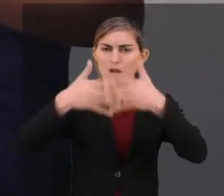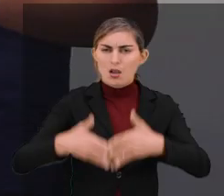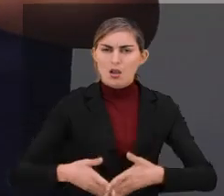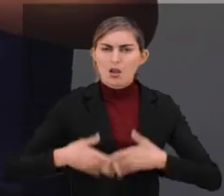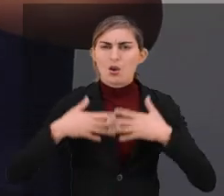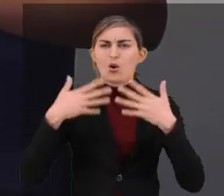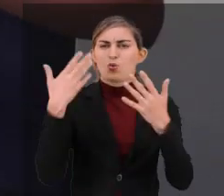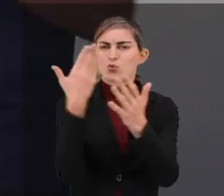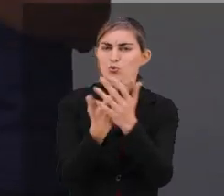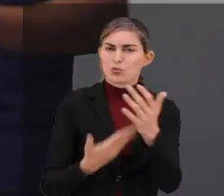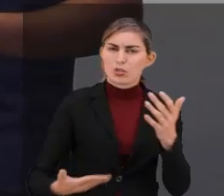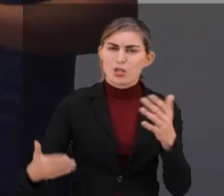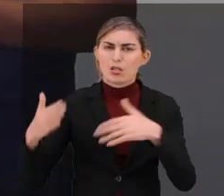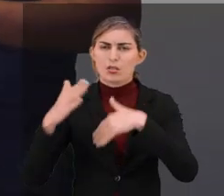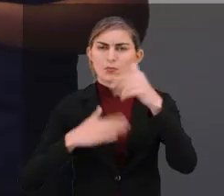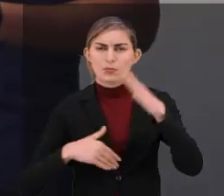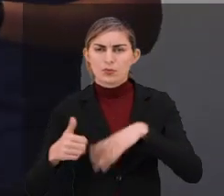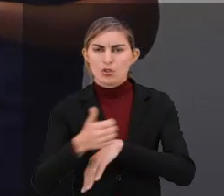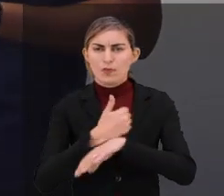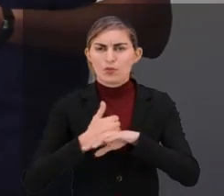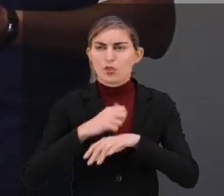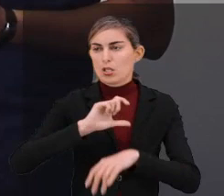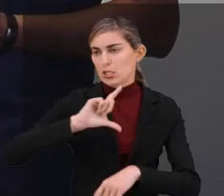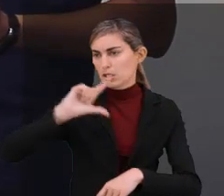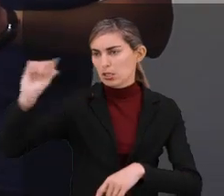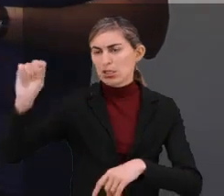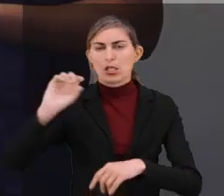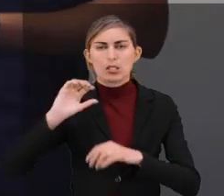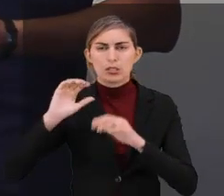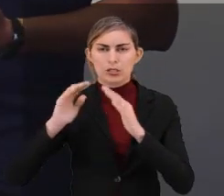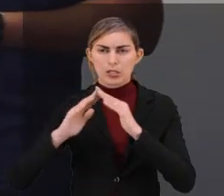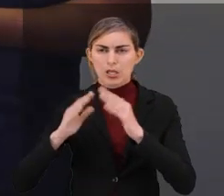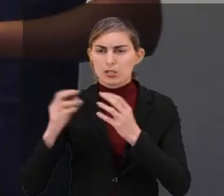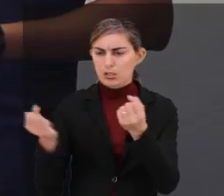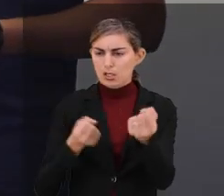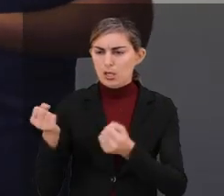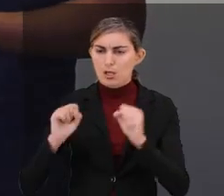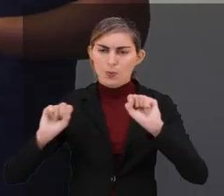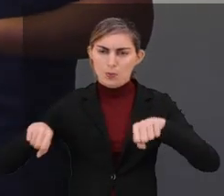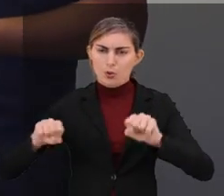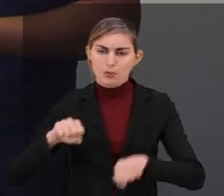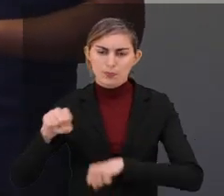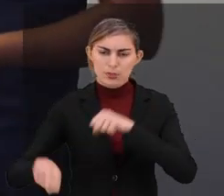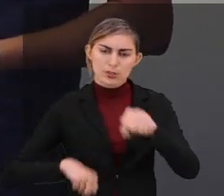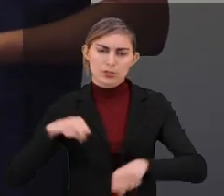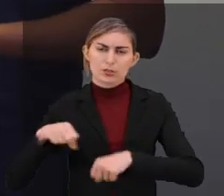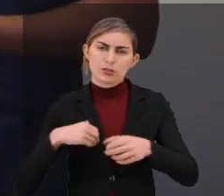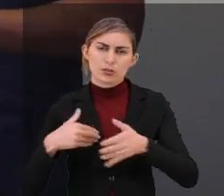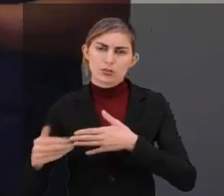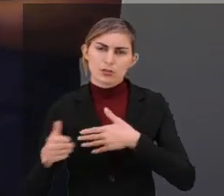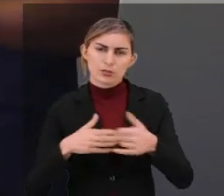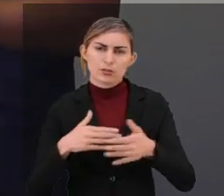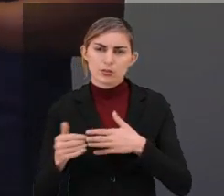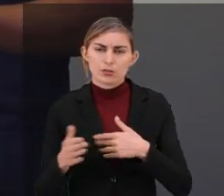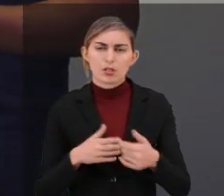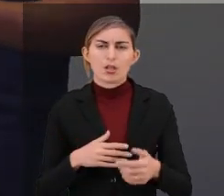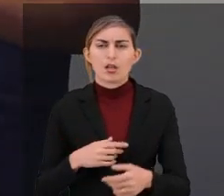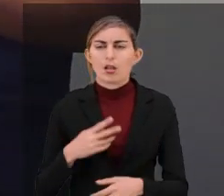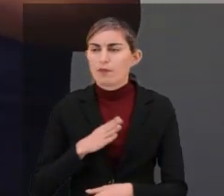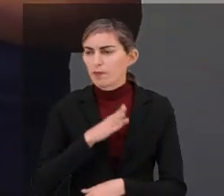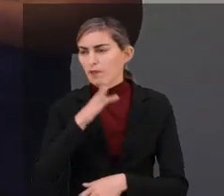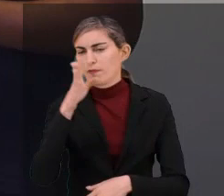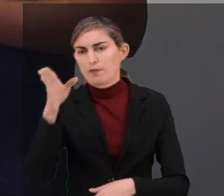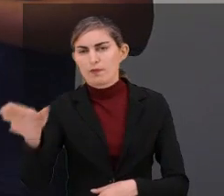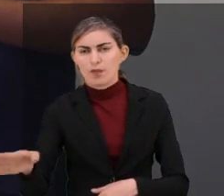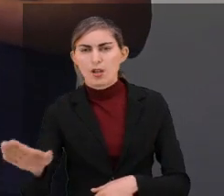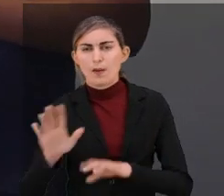caminhoneiro, todo estudante, profissional, ele sai de casa com um carro, com uma moto, com uma bicicleta que seja, e ele